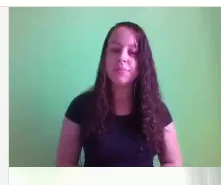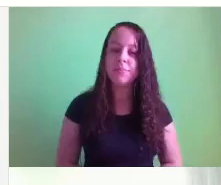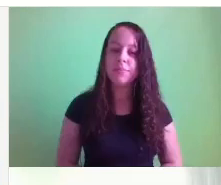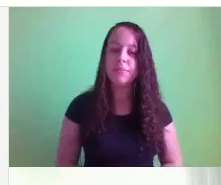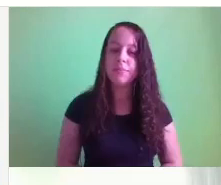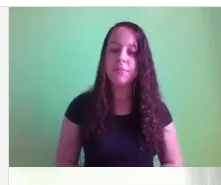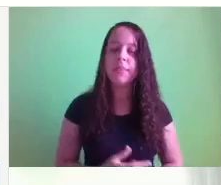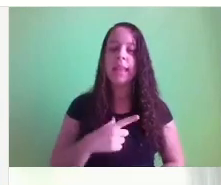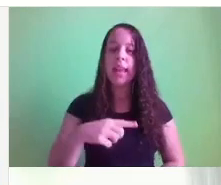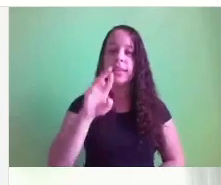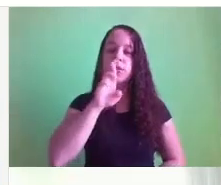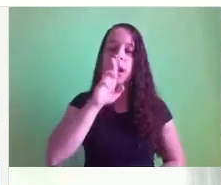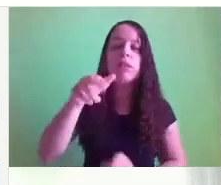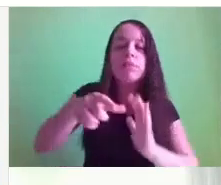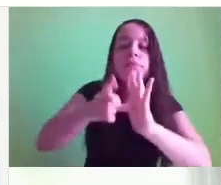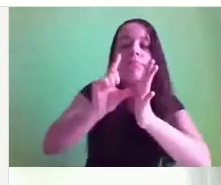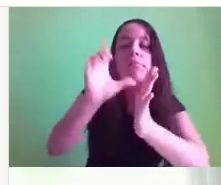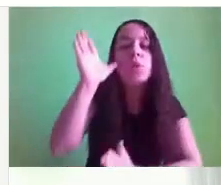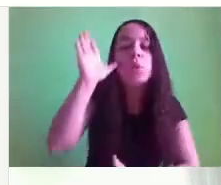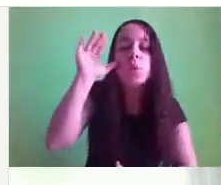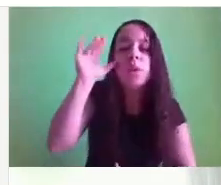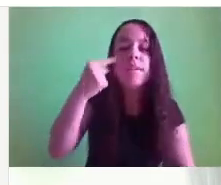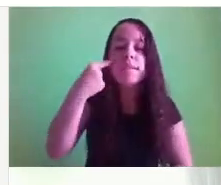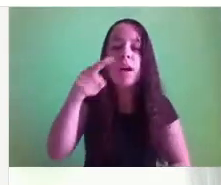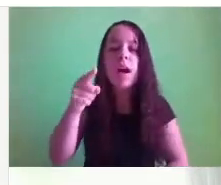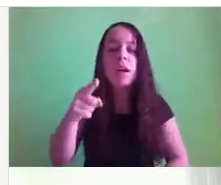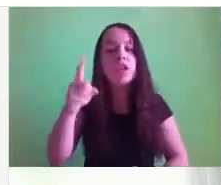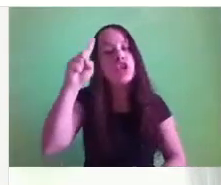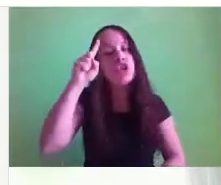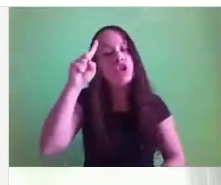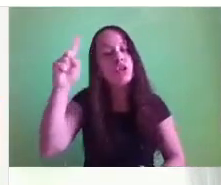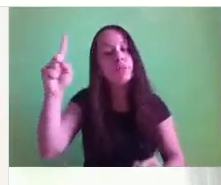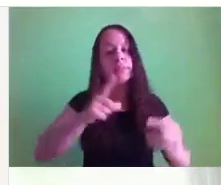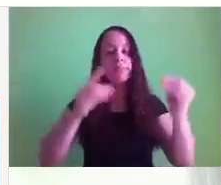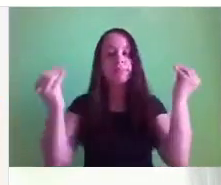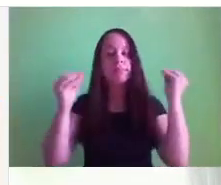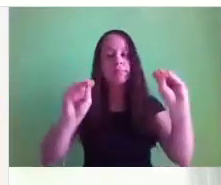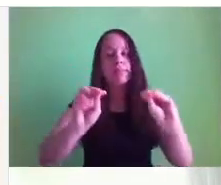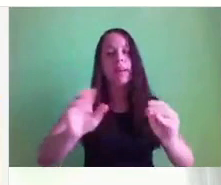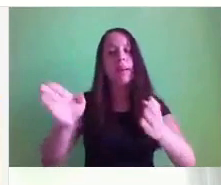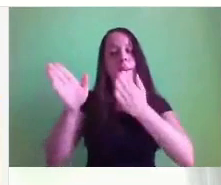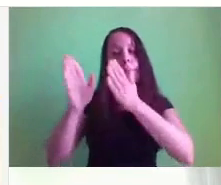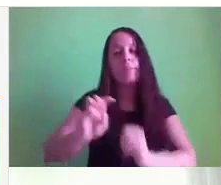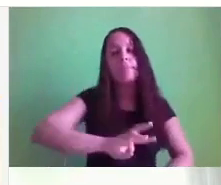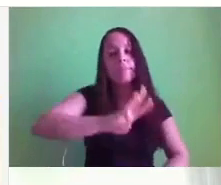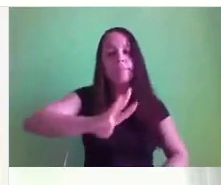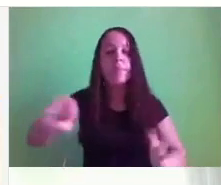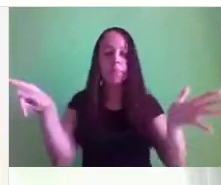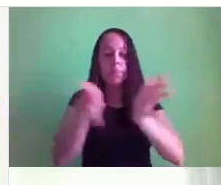sorteio realizado estará disponível na página do processo seletivo. Tenha um bom dia a todos.